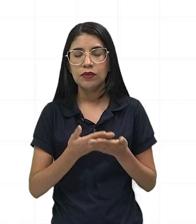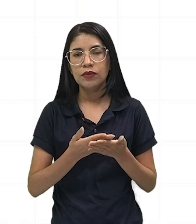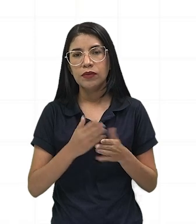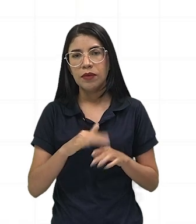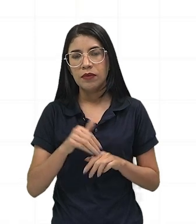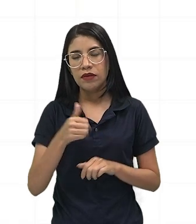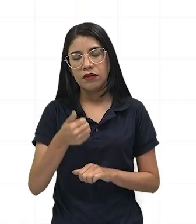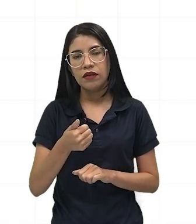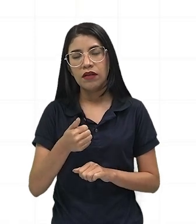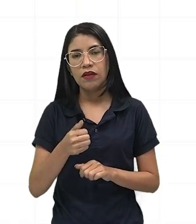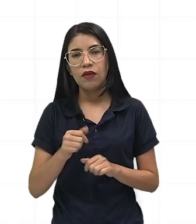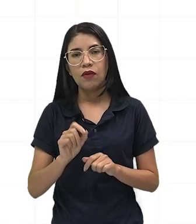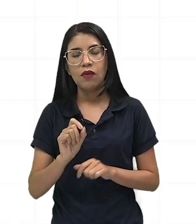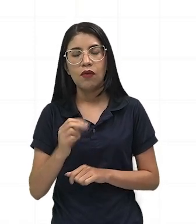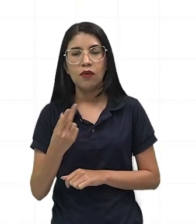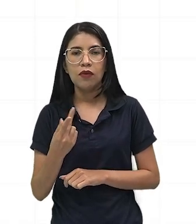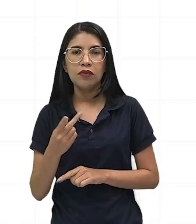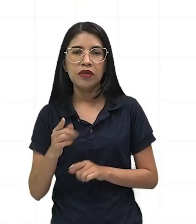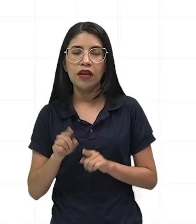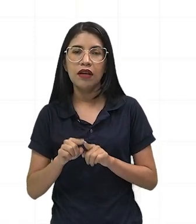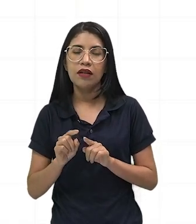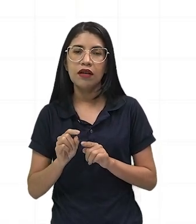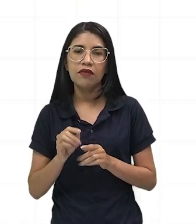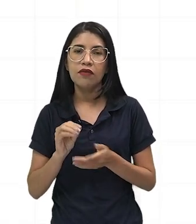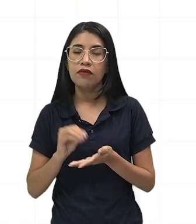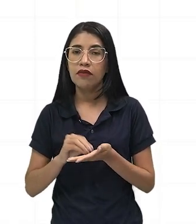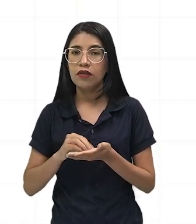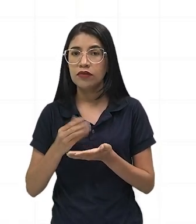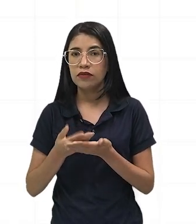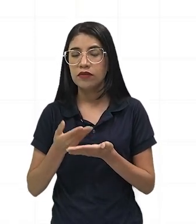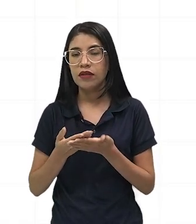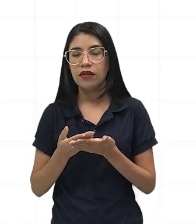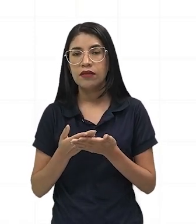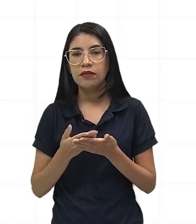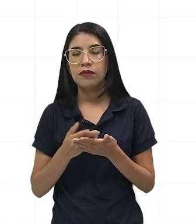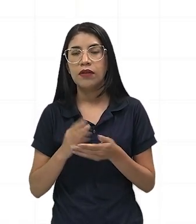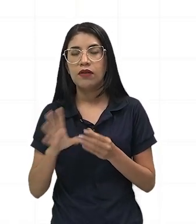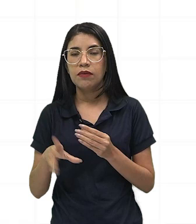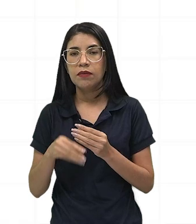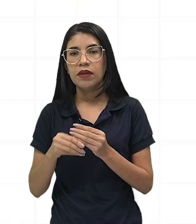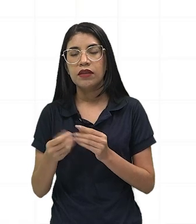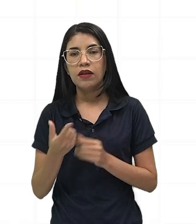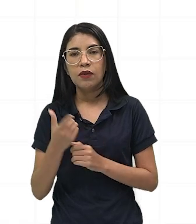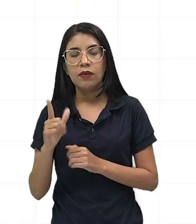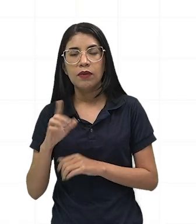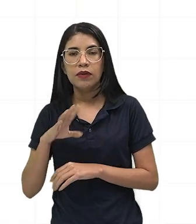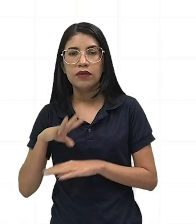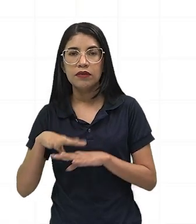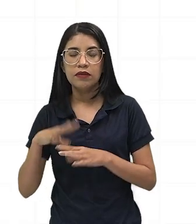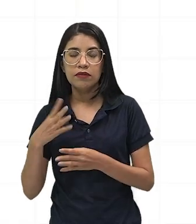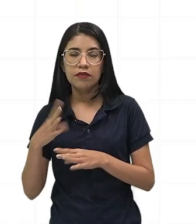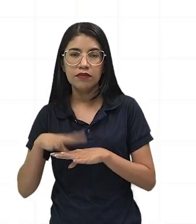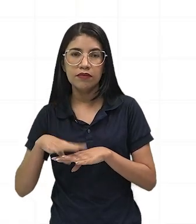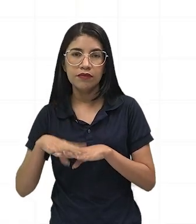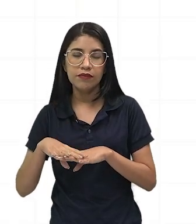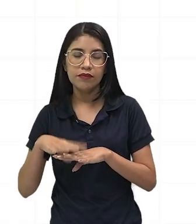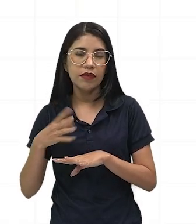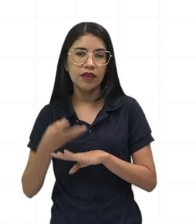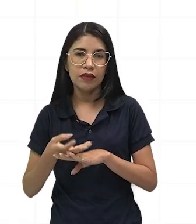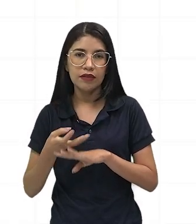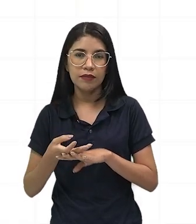numa e outra, deixando, né, um pouco de estudar para compensar na outra? Então, ele vai analisar isso lá com o seu